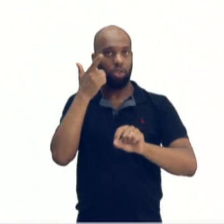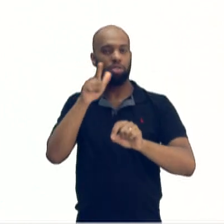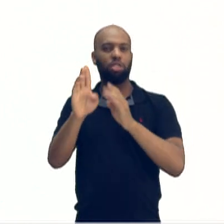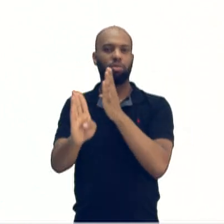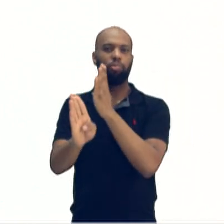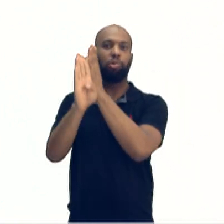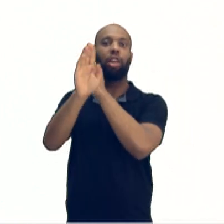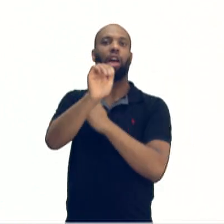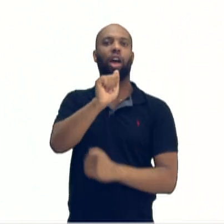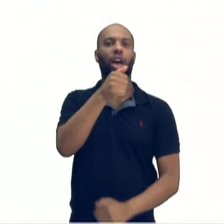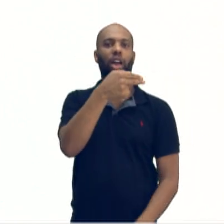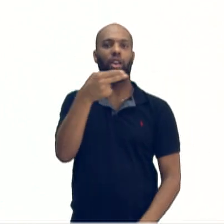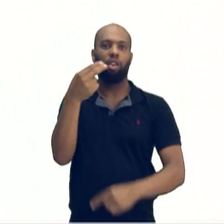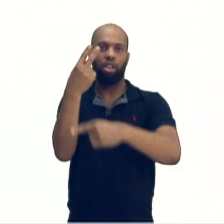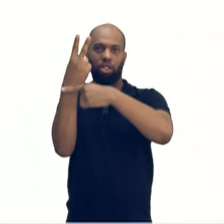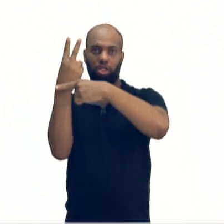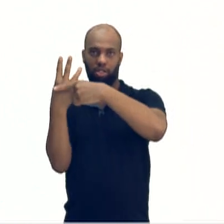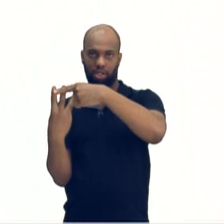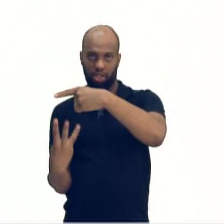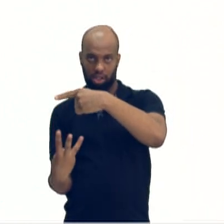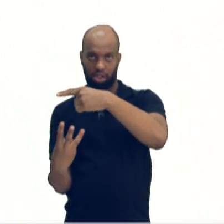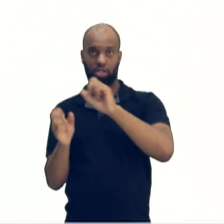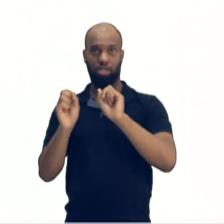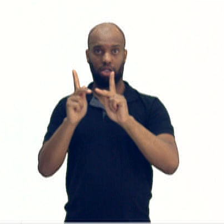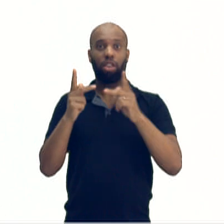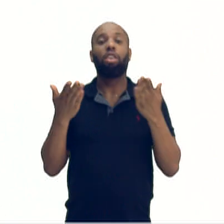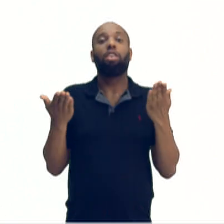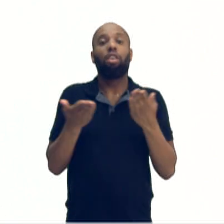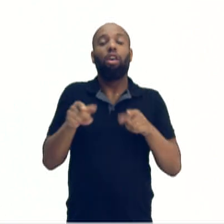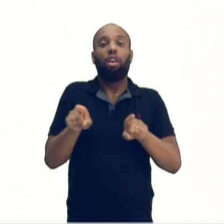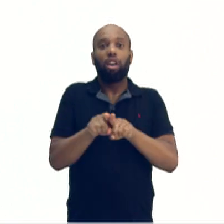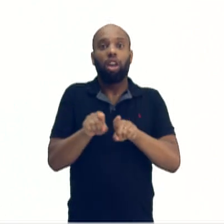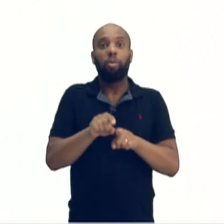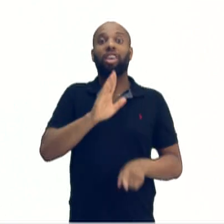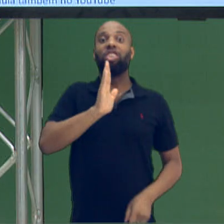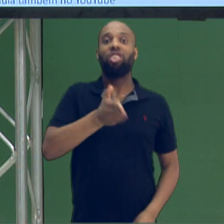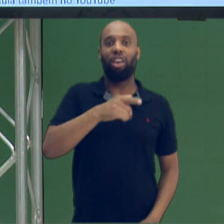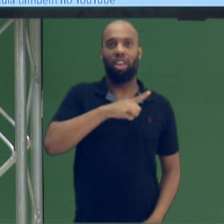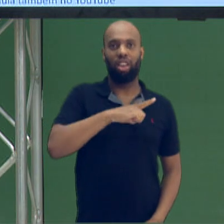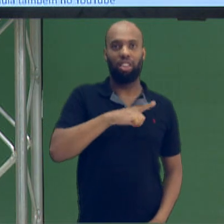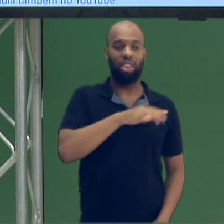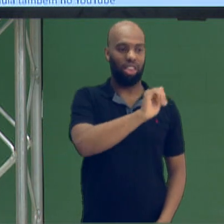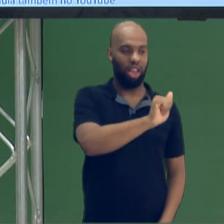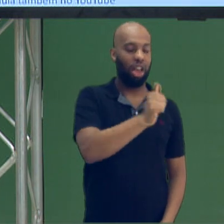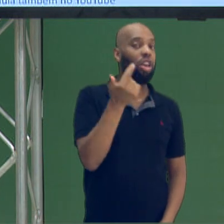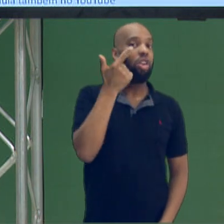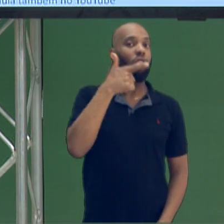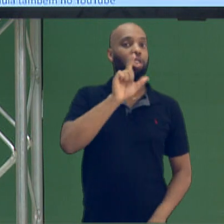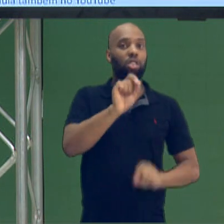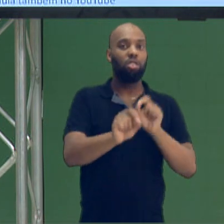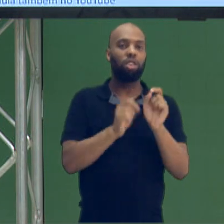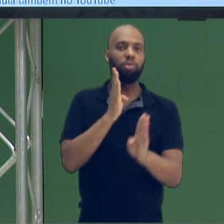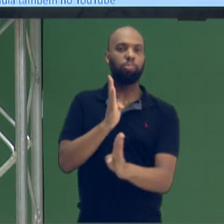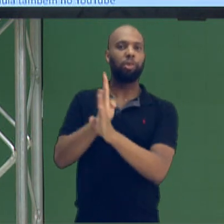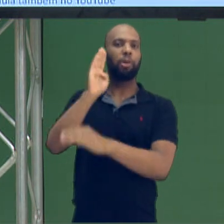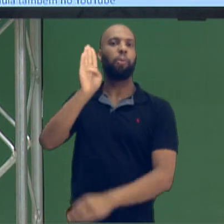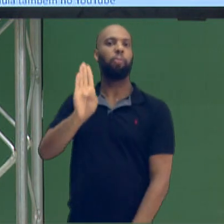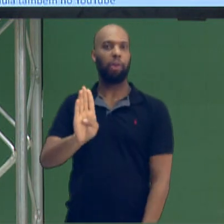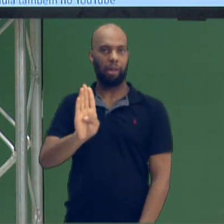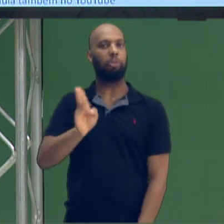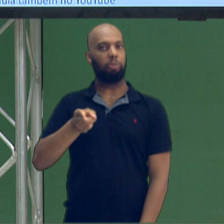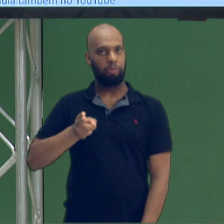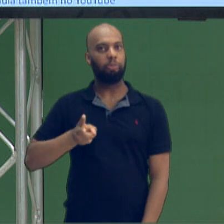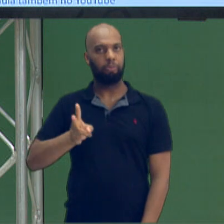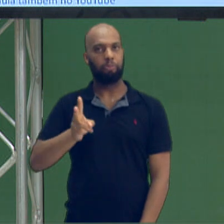A vale 2/3, perfeito? E agora, se a gente já tem o valor do A, a gente consegue descobrir o valor do termo